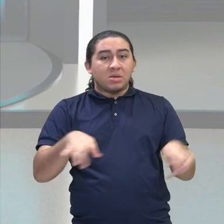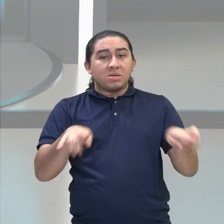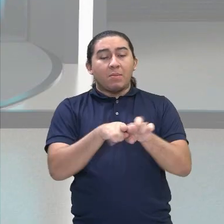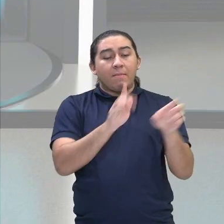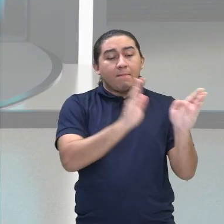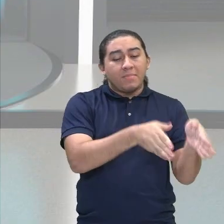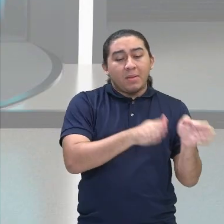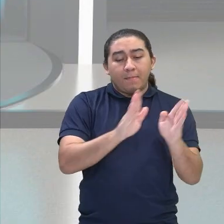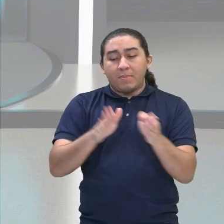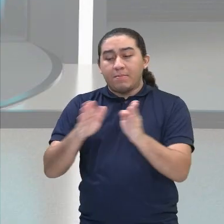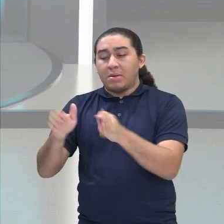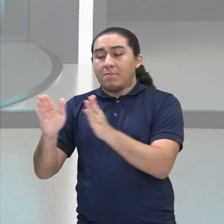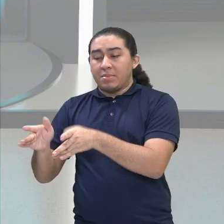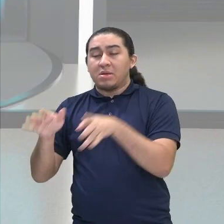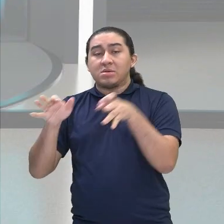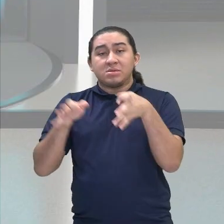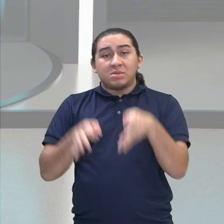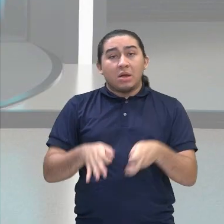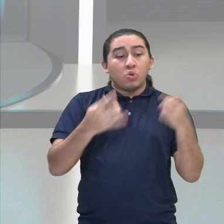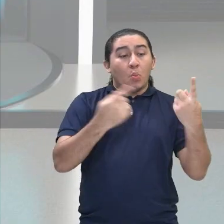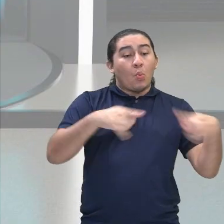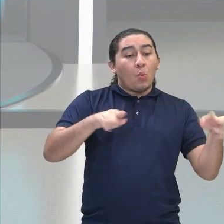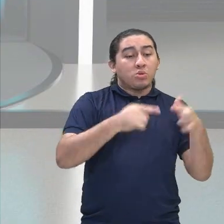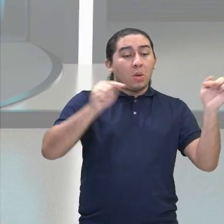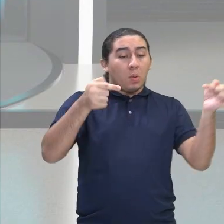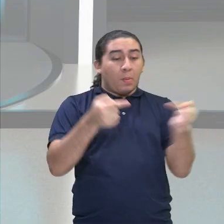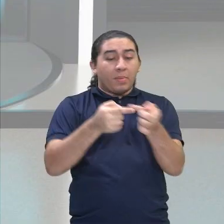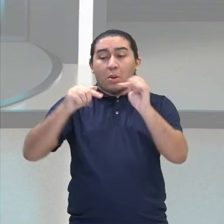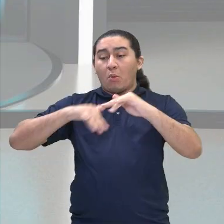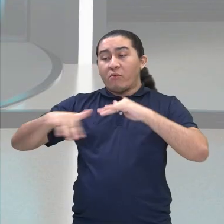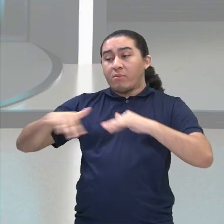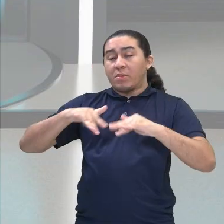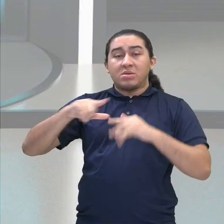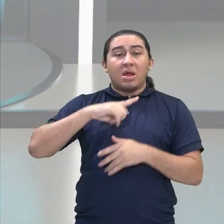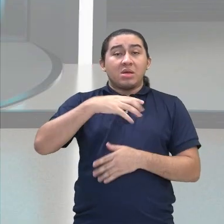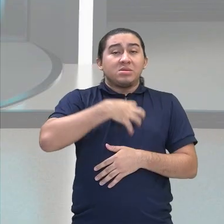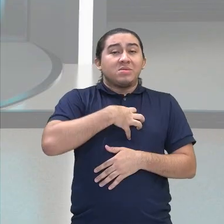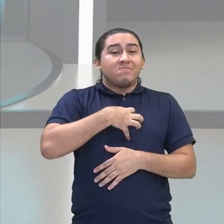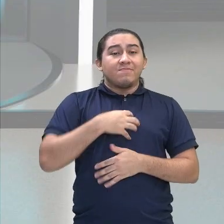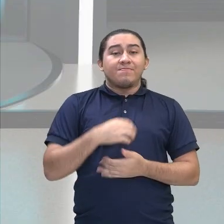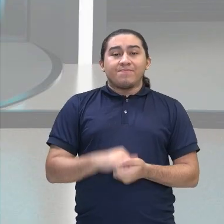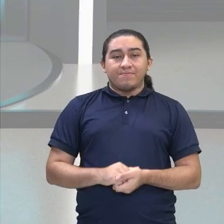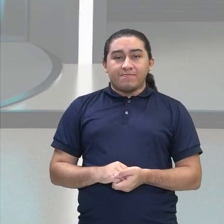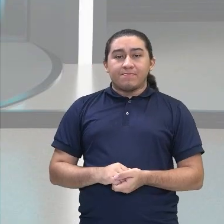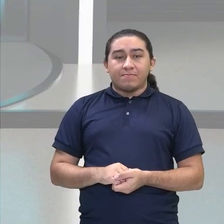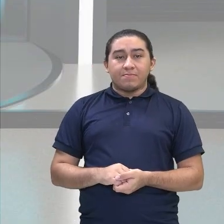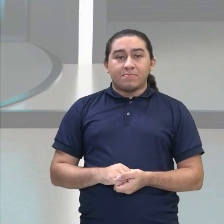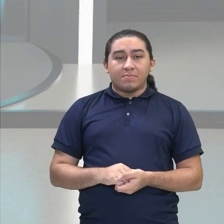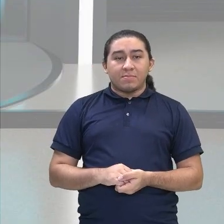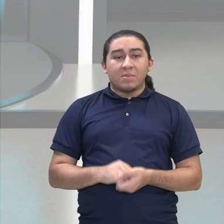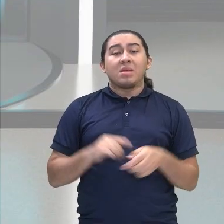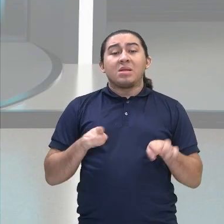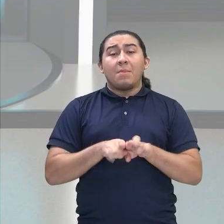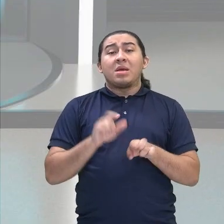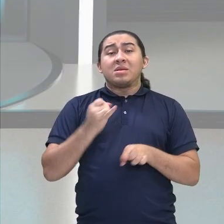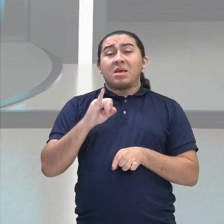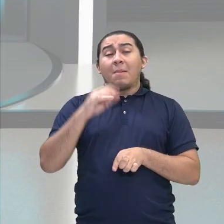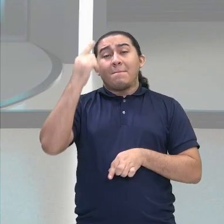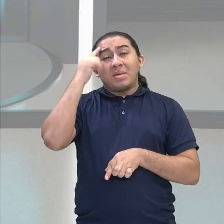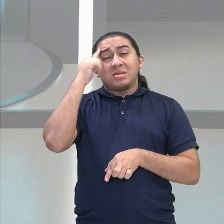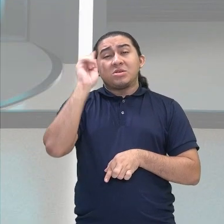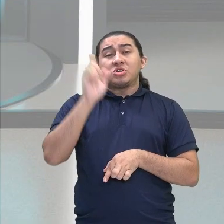sequências, estrofes musicais, trazendo aquele sentir. E para dizer que já está pronto, vou ter